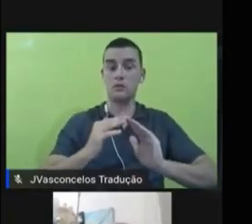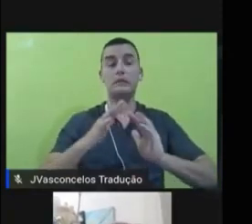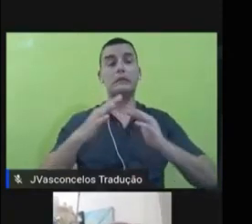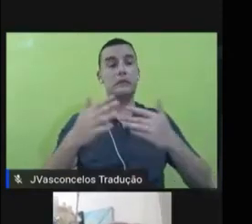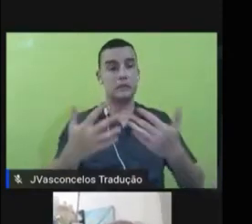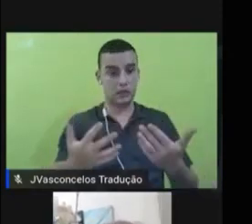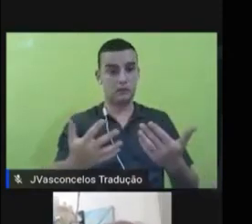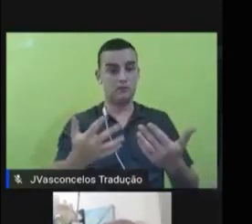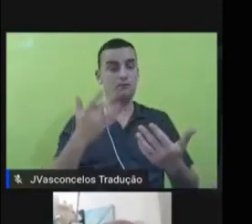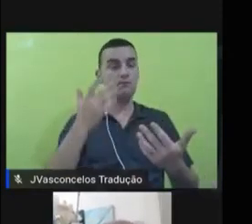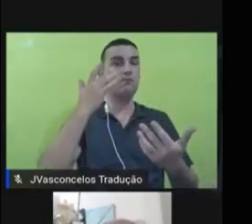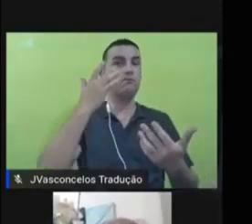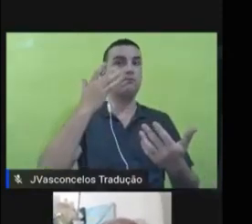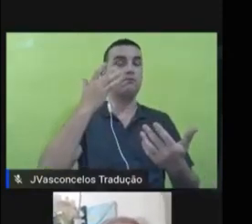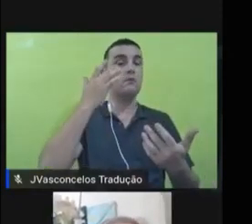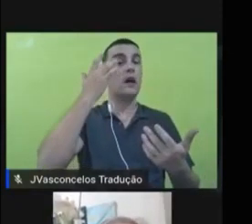seja